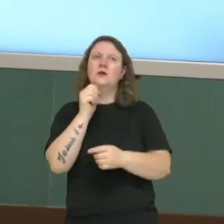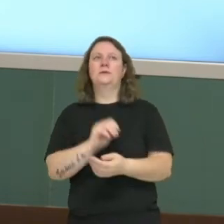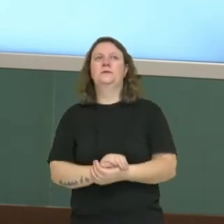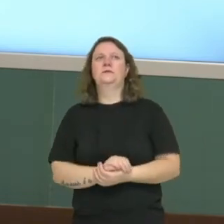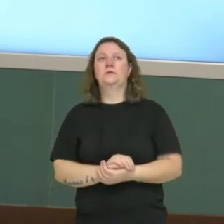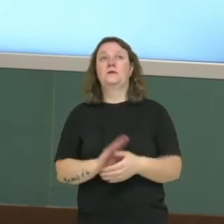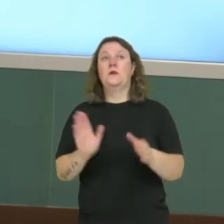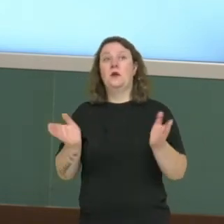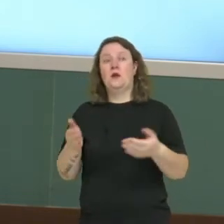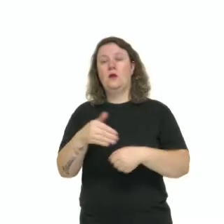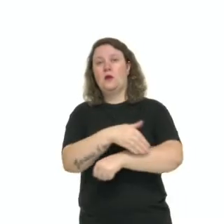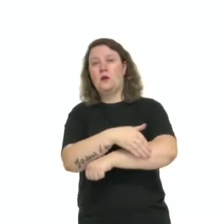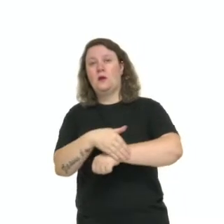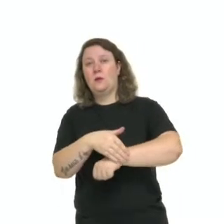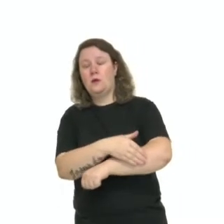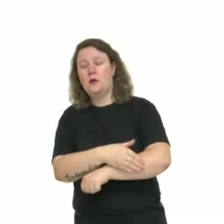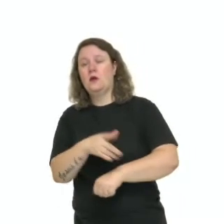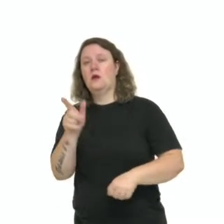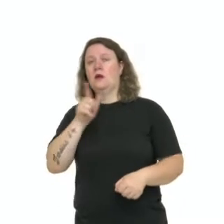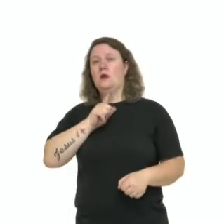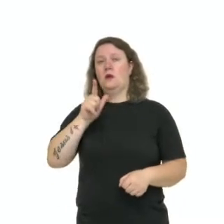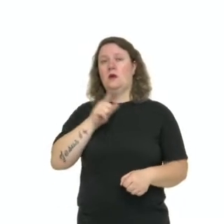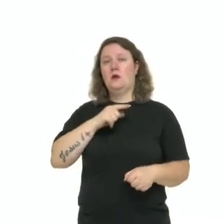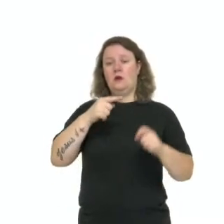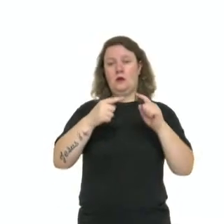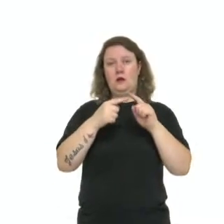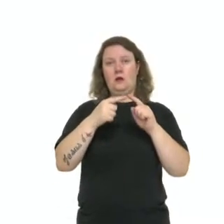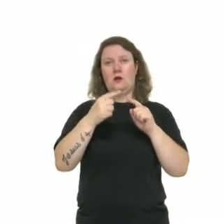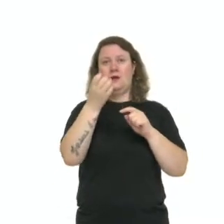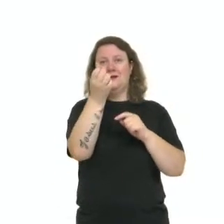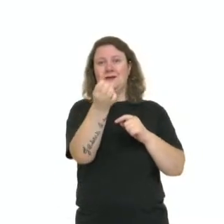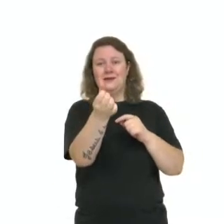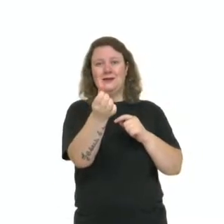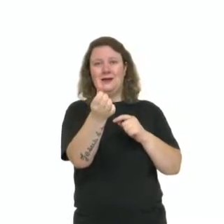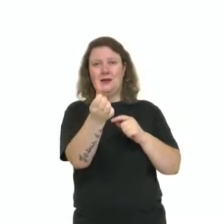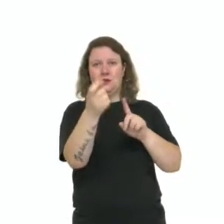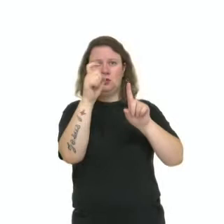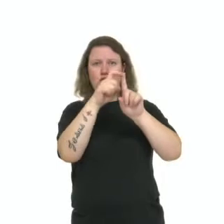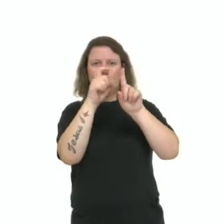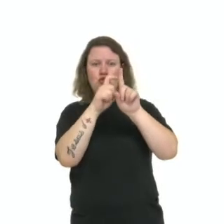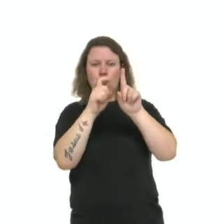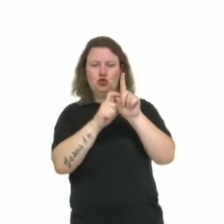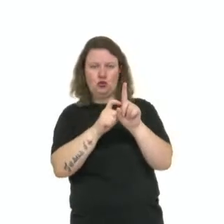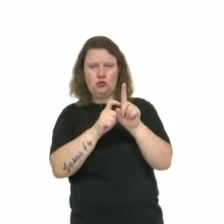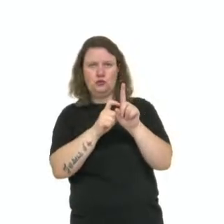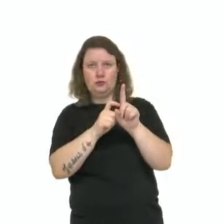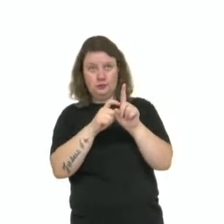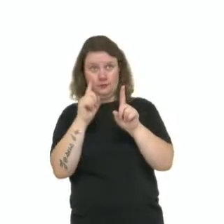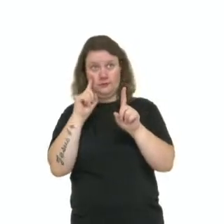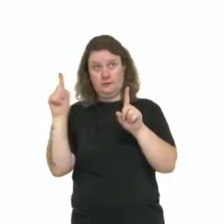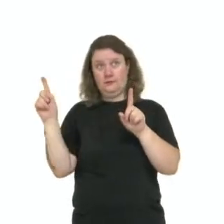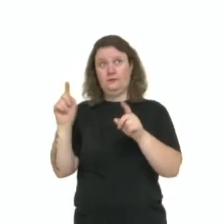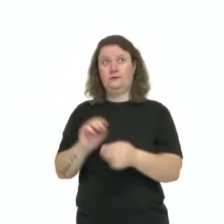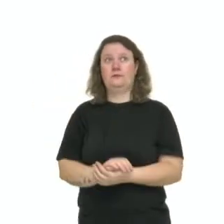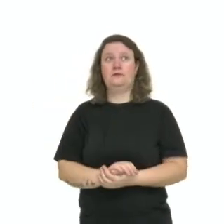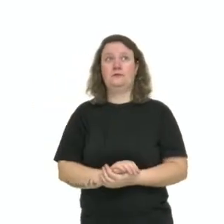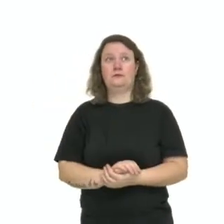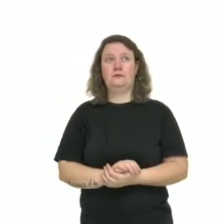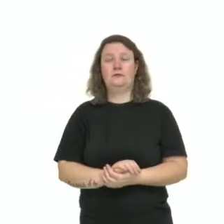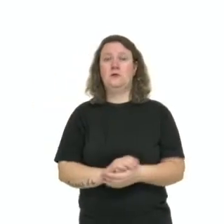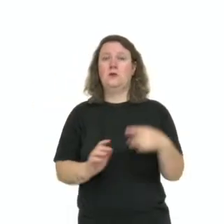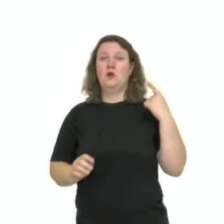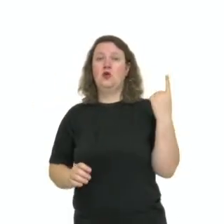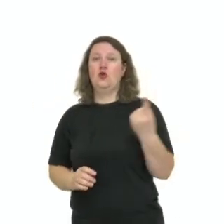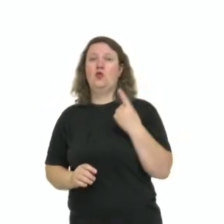Ciclismo de pista. No ciclismo de pista existem seis tipos de provas, que são, olha só, a